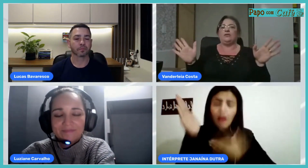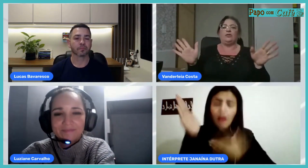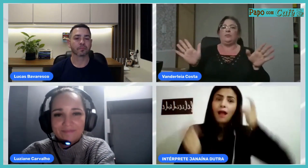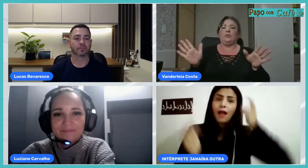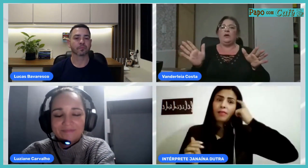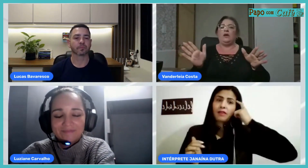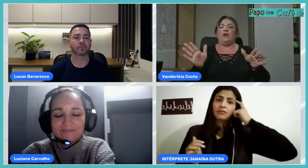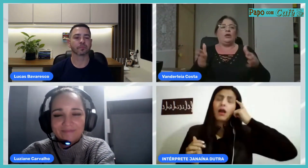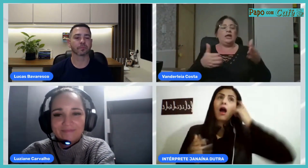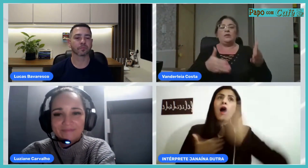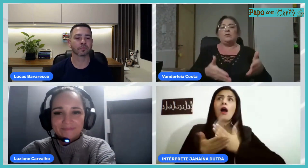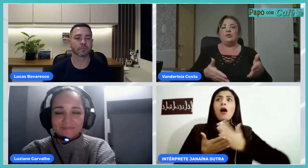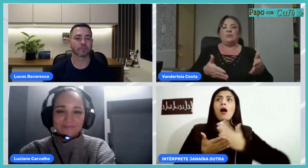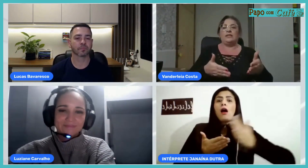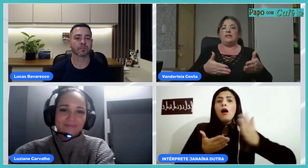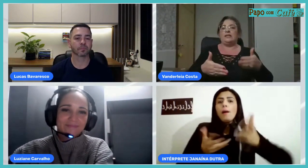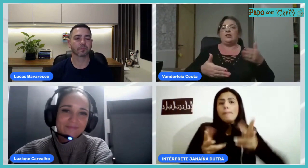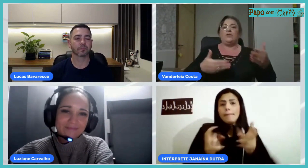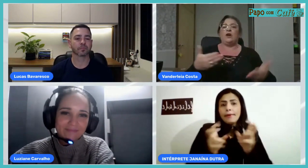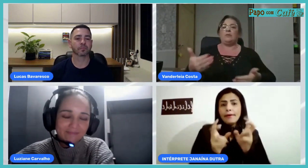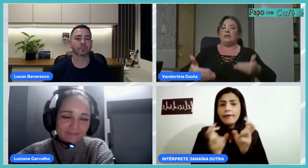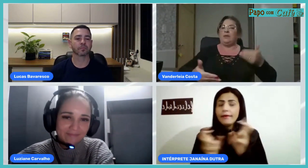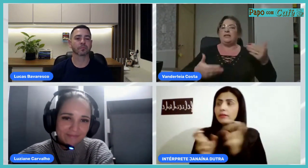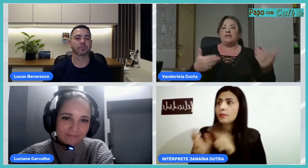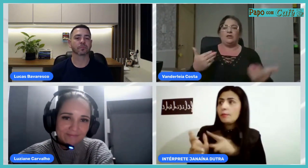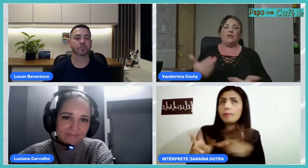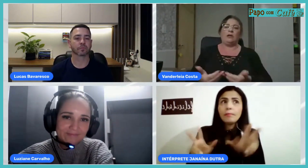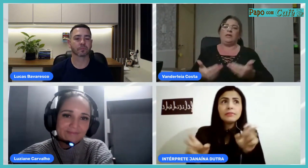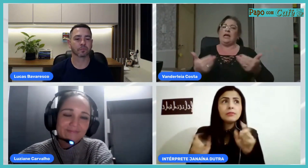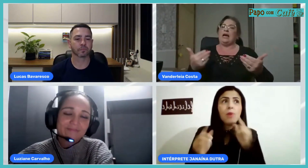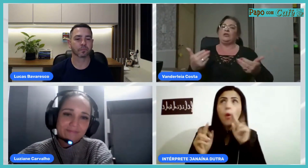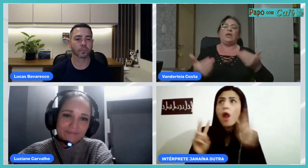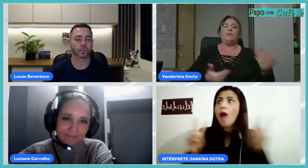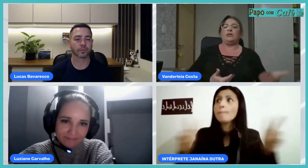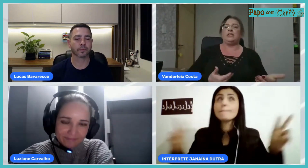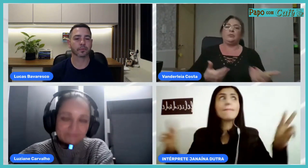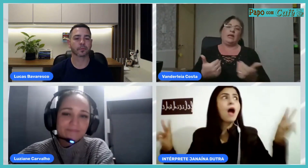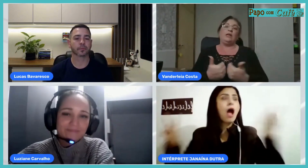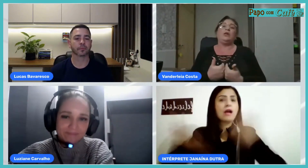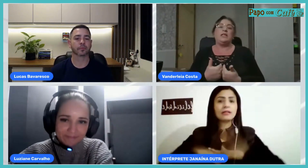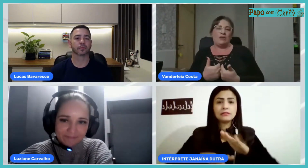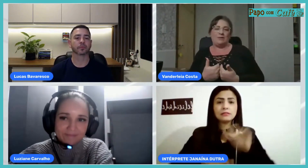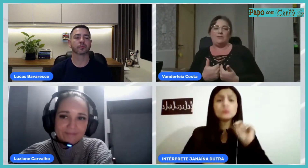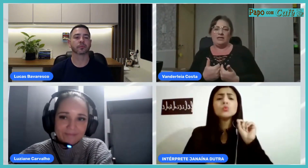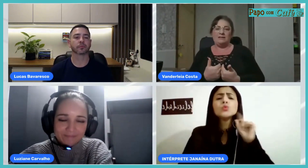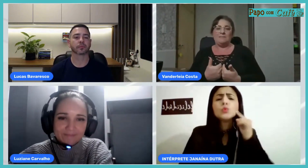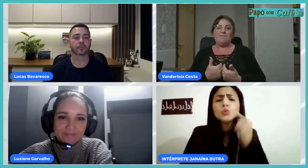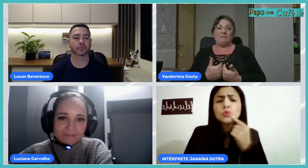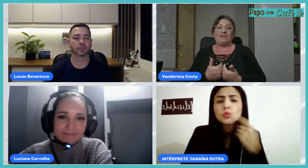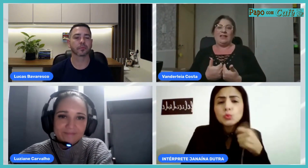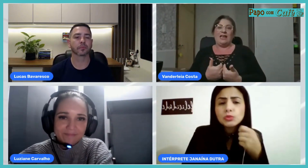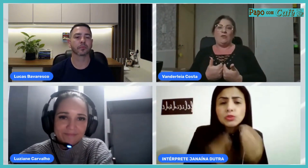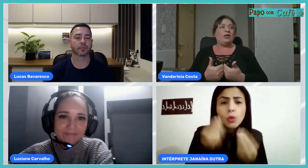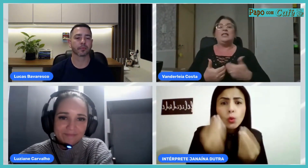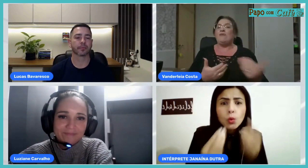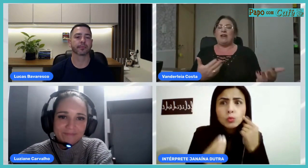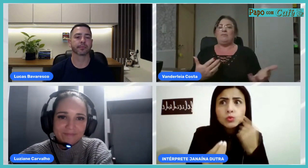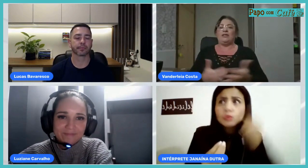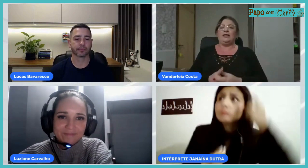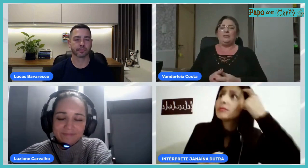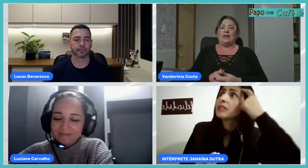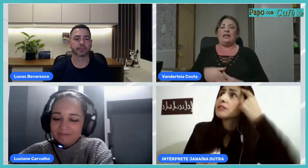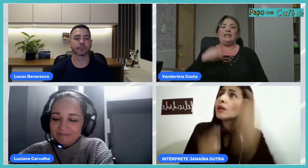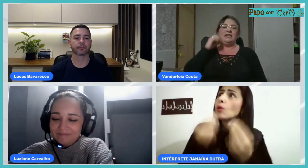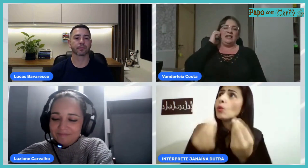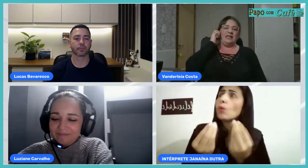para o lado, tipo, o que o surdo precisa, de que forma ele pensa, de que forma ele age, o que é importante para ele, o que não é para mim, né, o que não